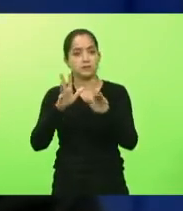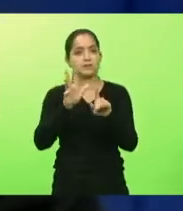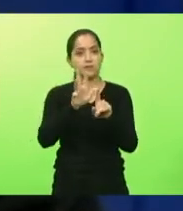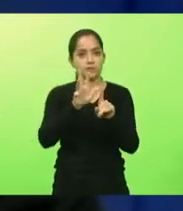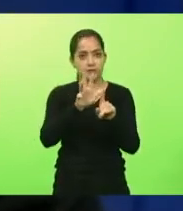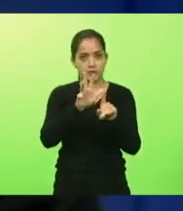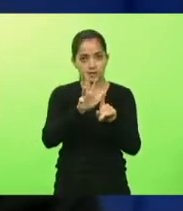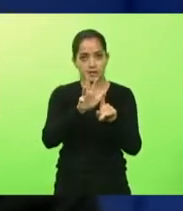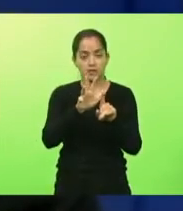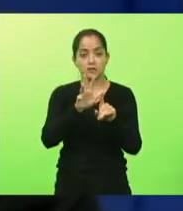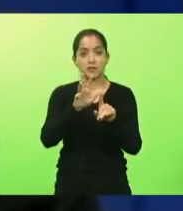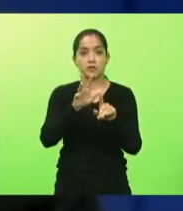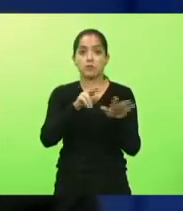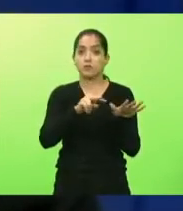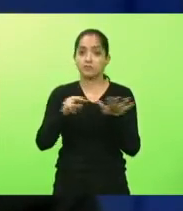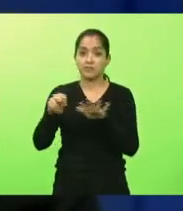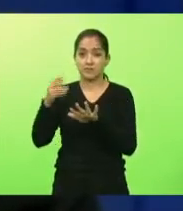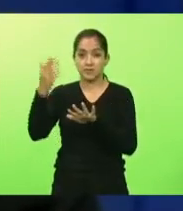essa catástrofe